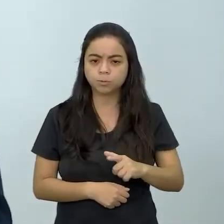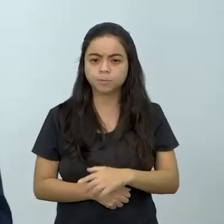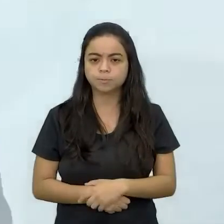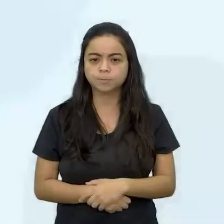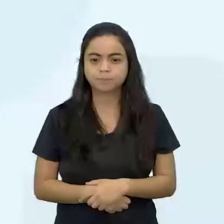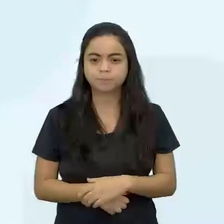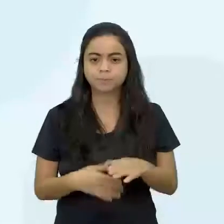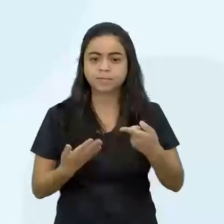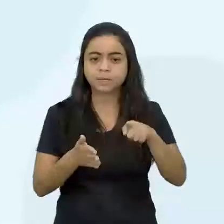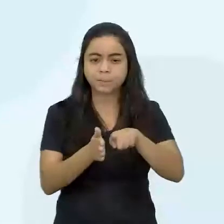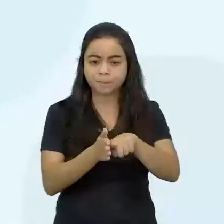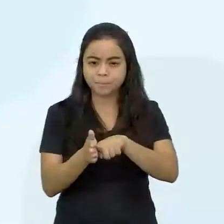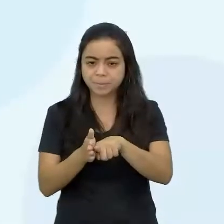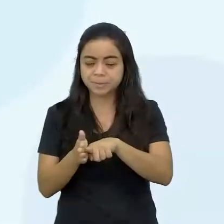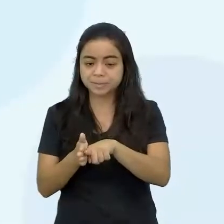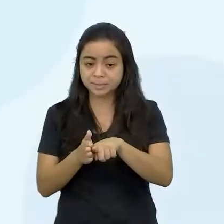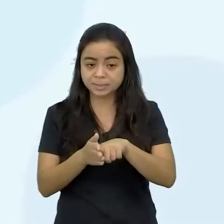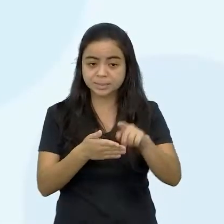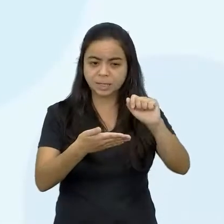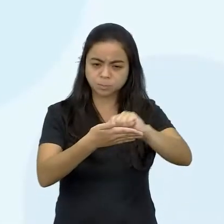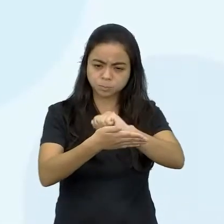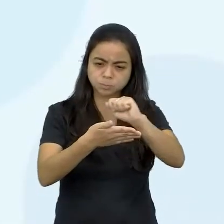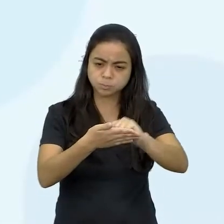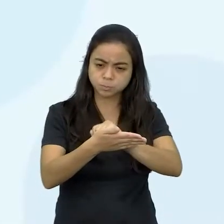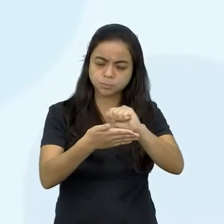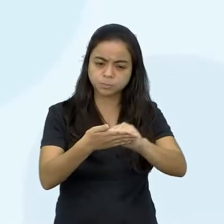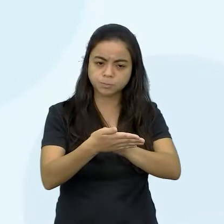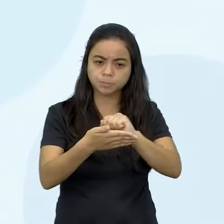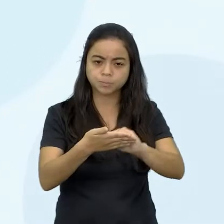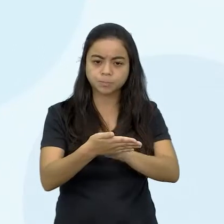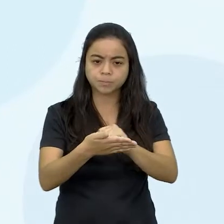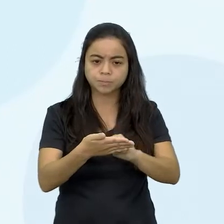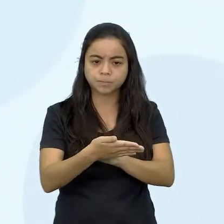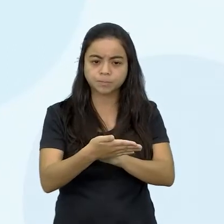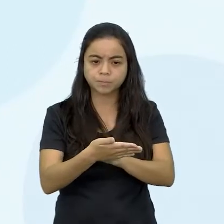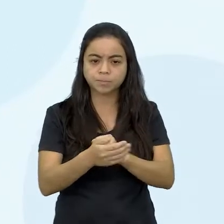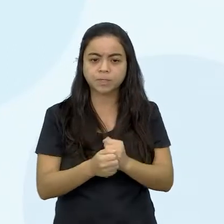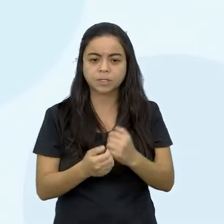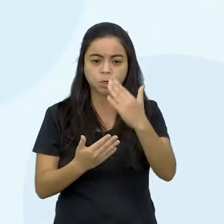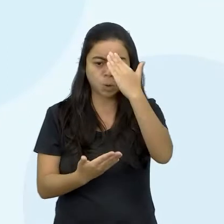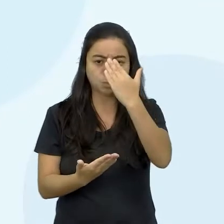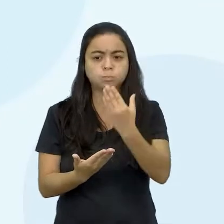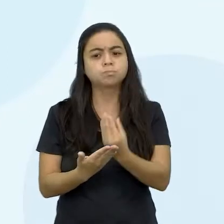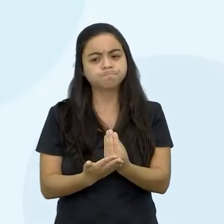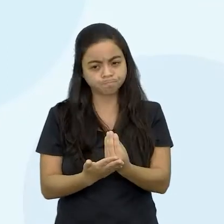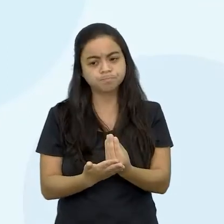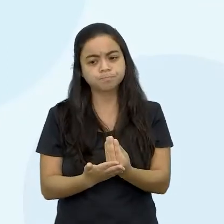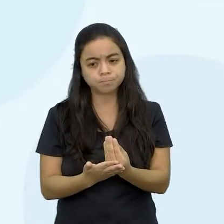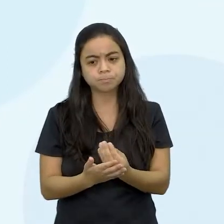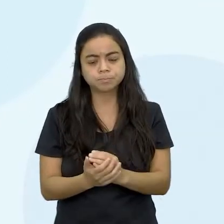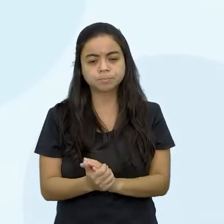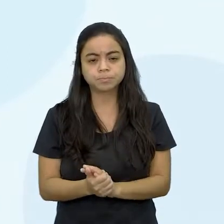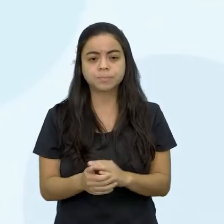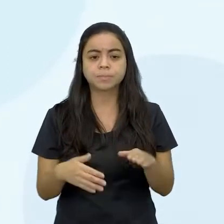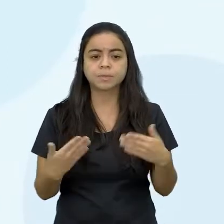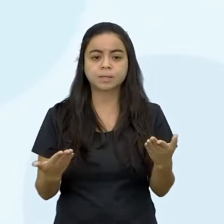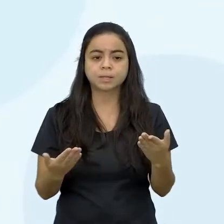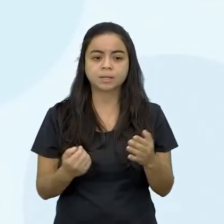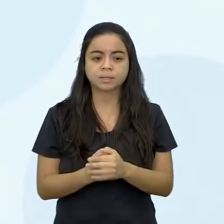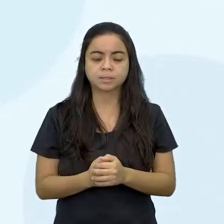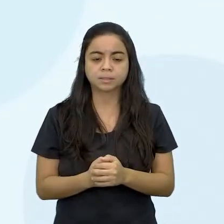a pesquisa bibliográfica de confiabilidade é Então olha só